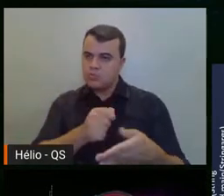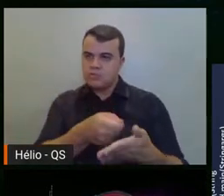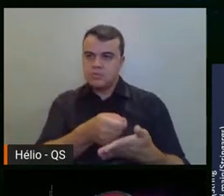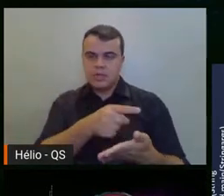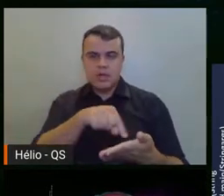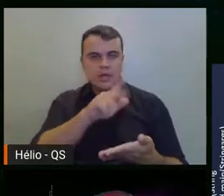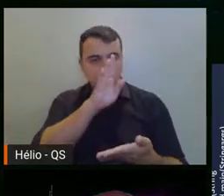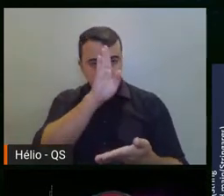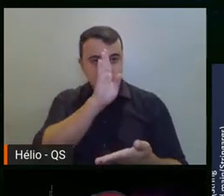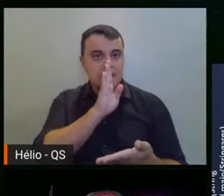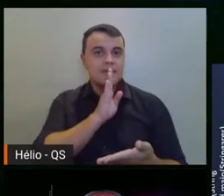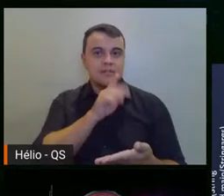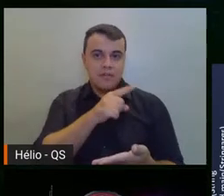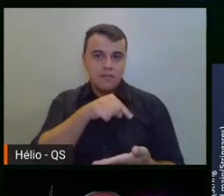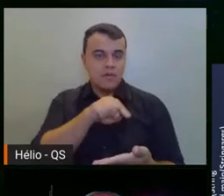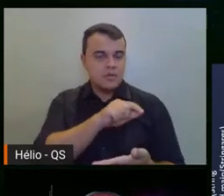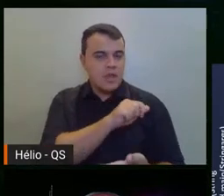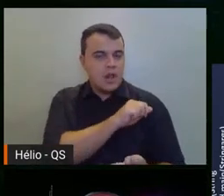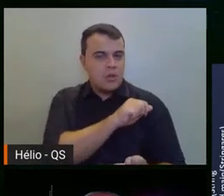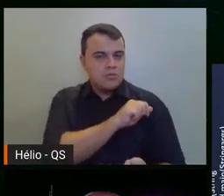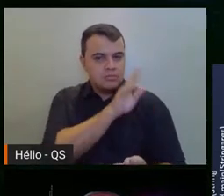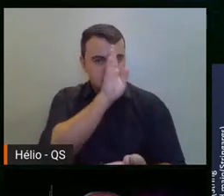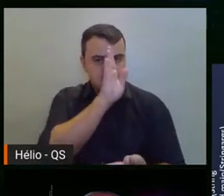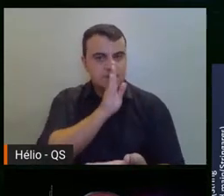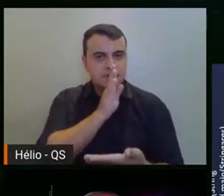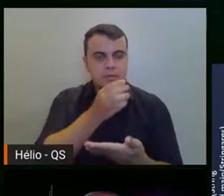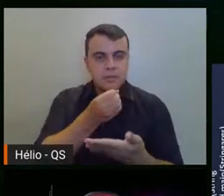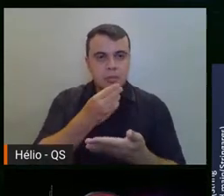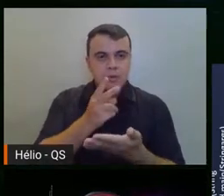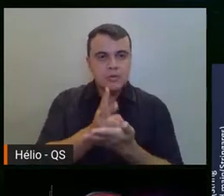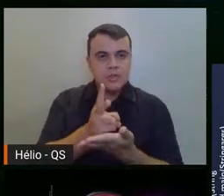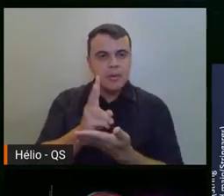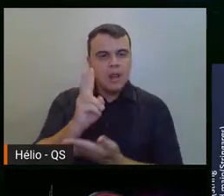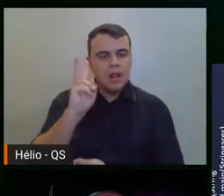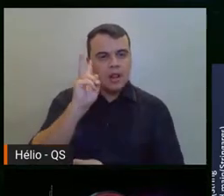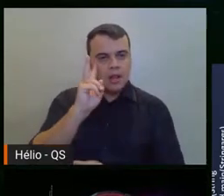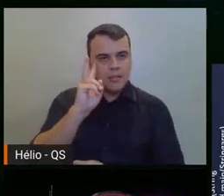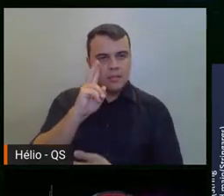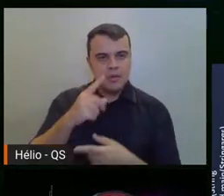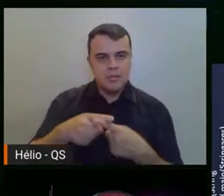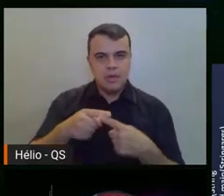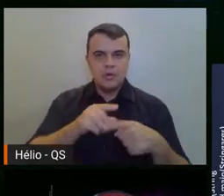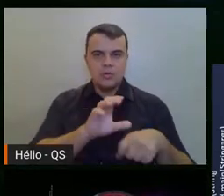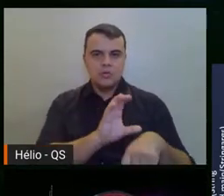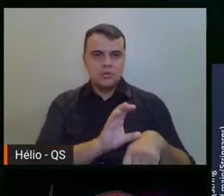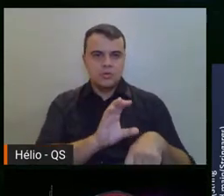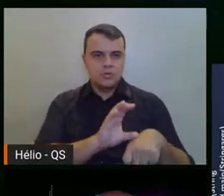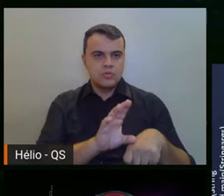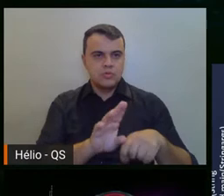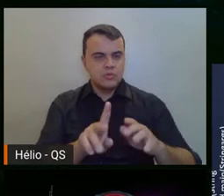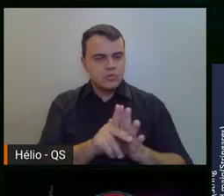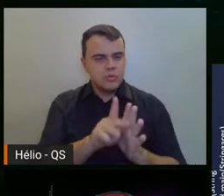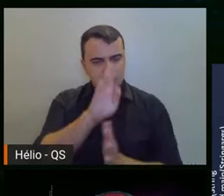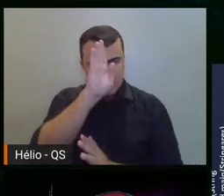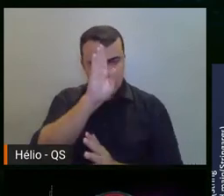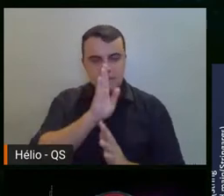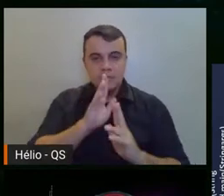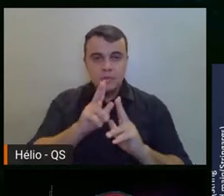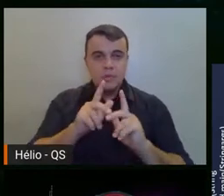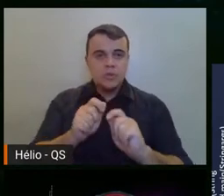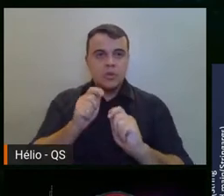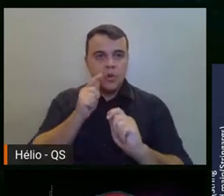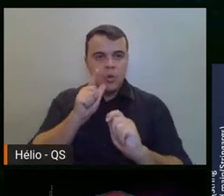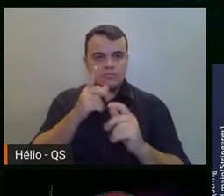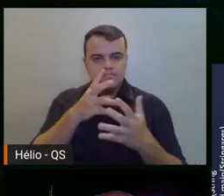gratuita aí para vocês então é sempre bom lembrar né pessoal que os botecas eles são totalmente gratuitos e você consegue ter